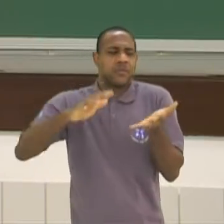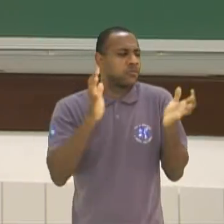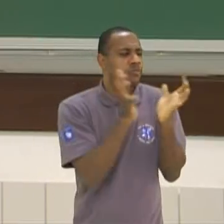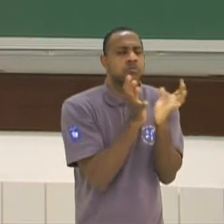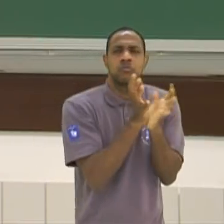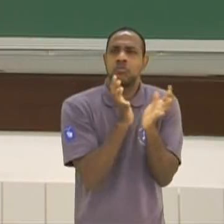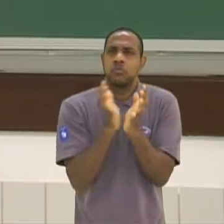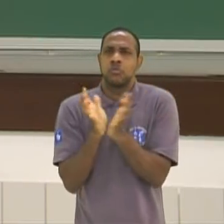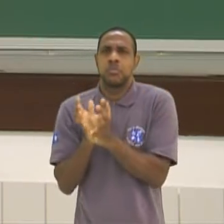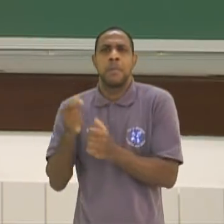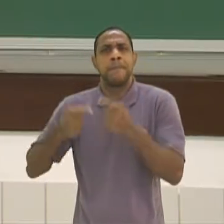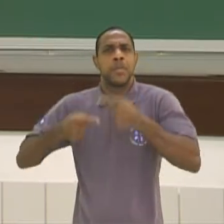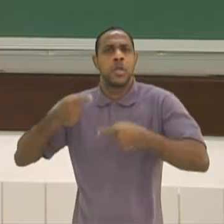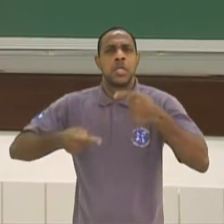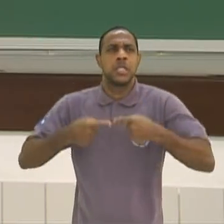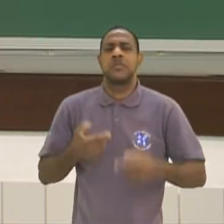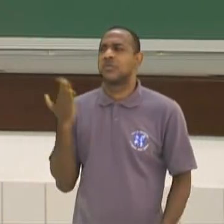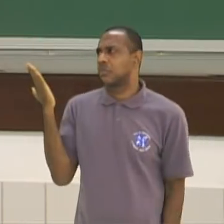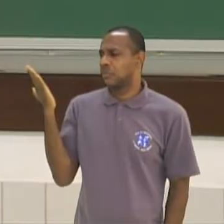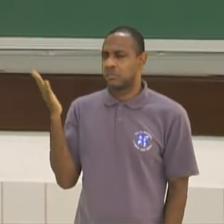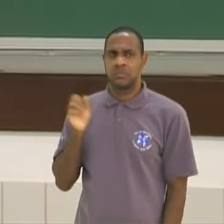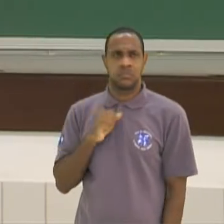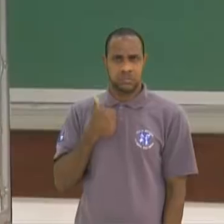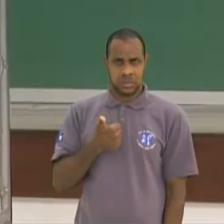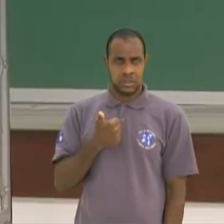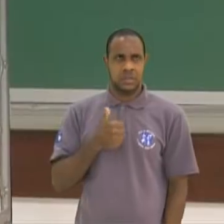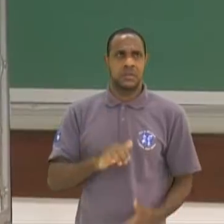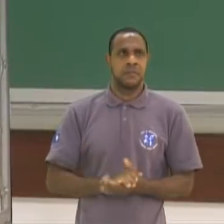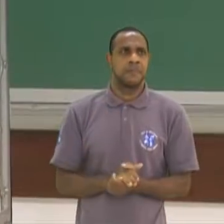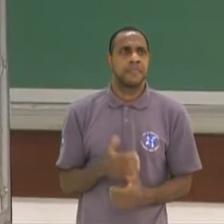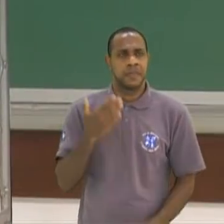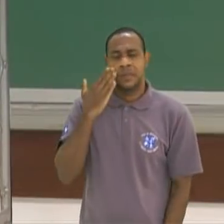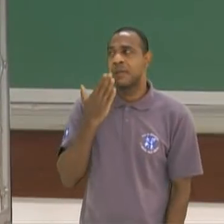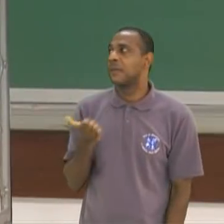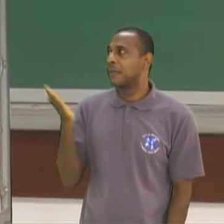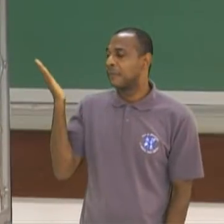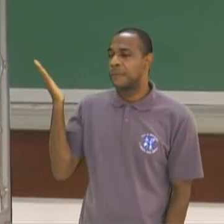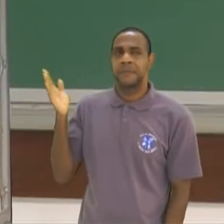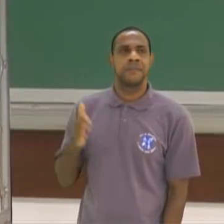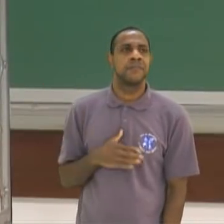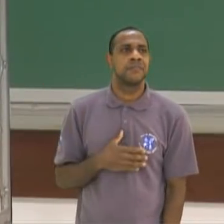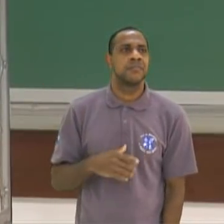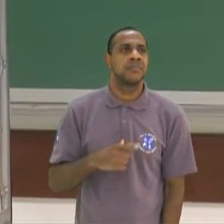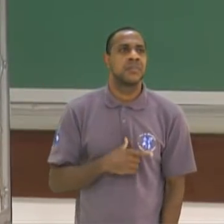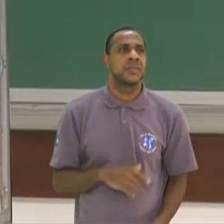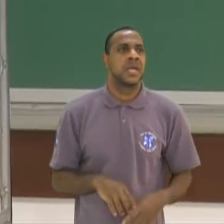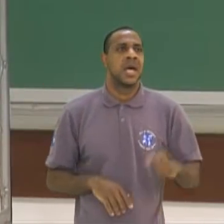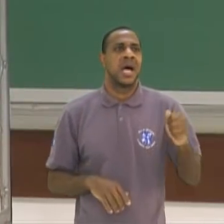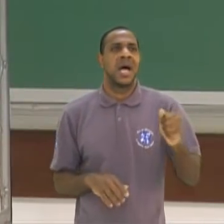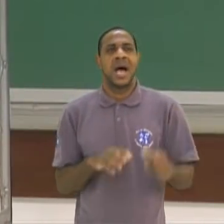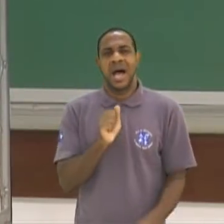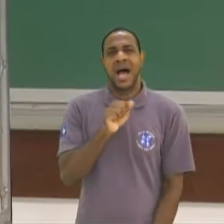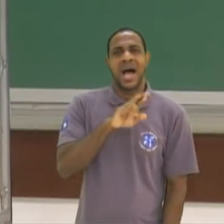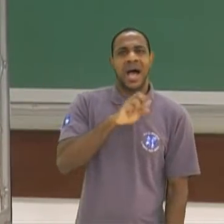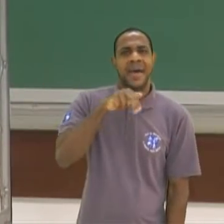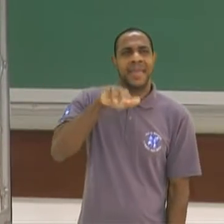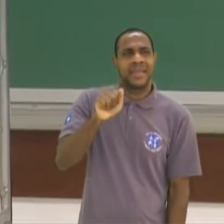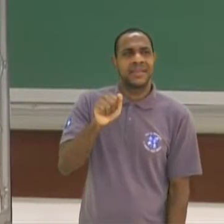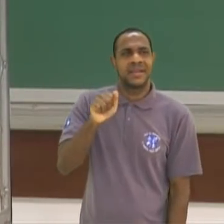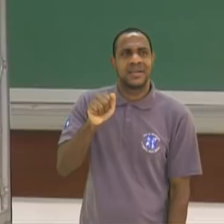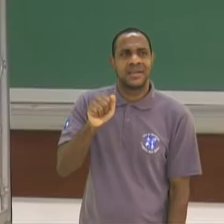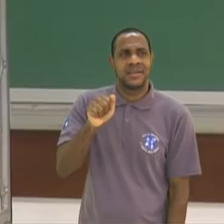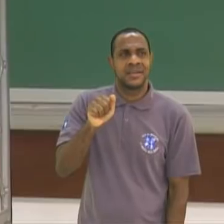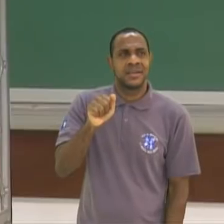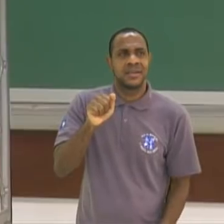partidos políticos. Ok? Esclarecido? Voltando. Então, antes era Arena e MDB. E agora?